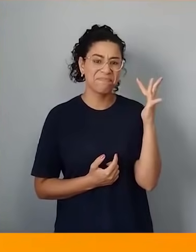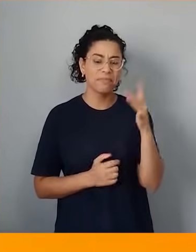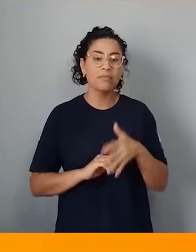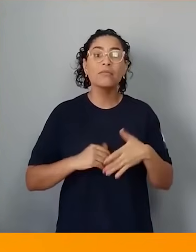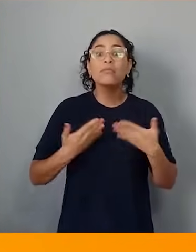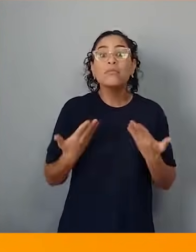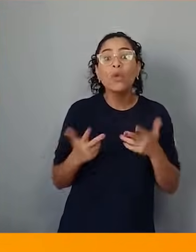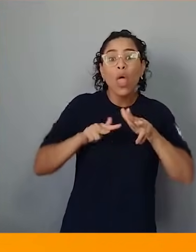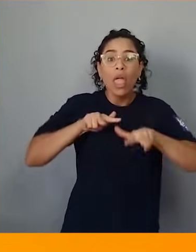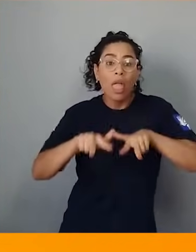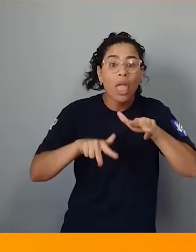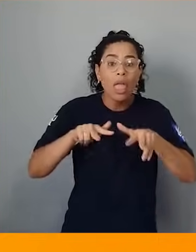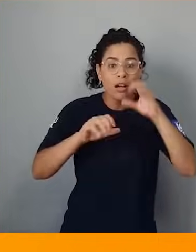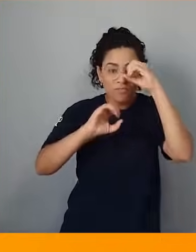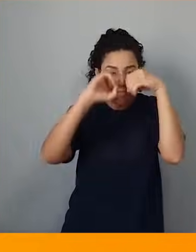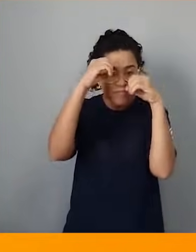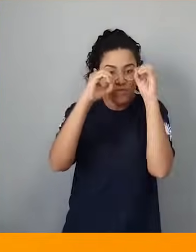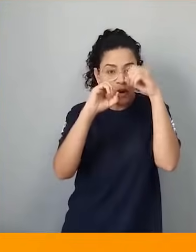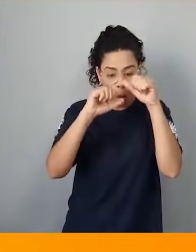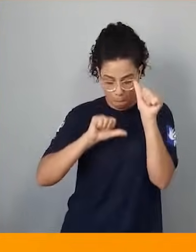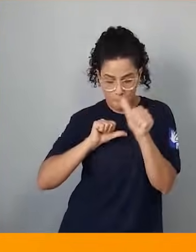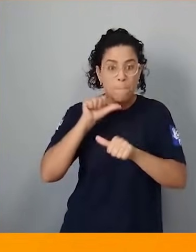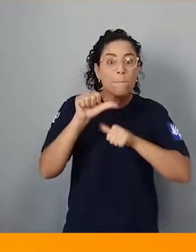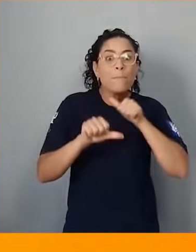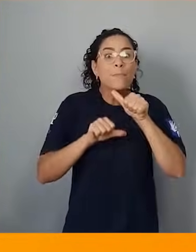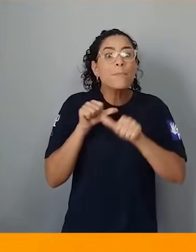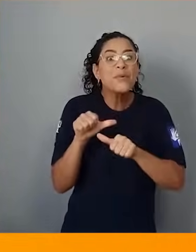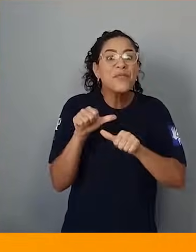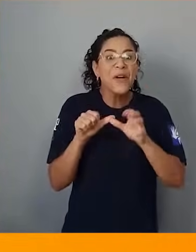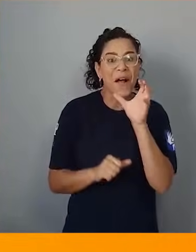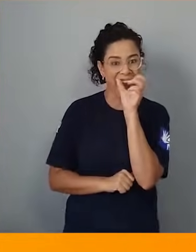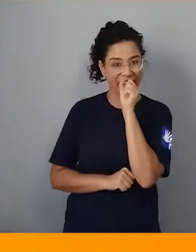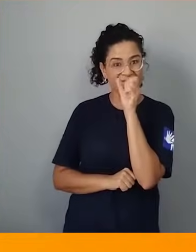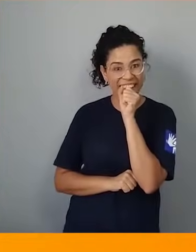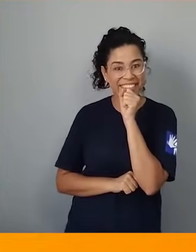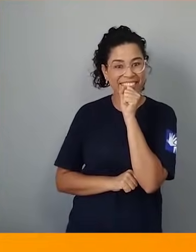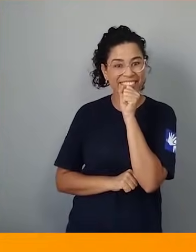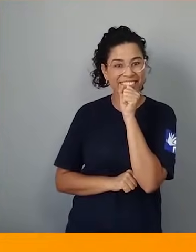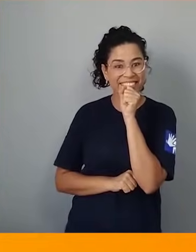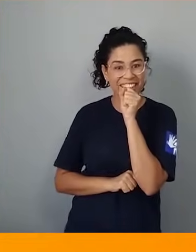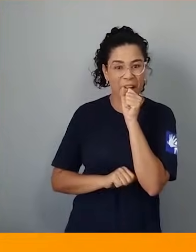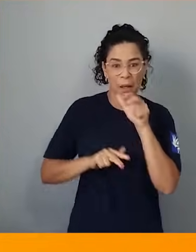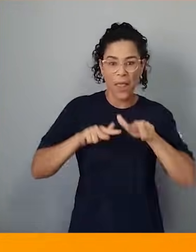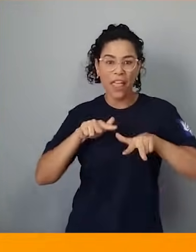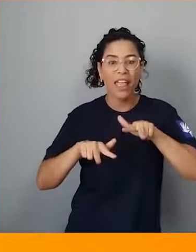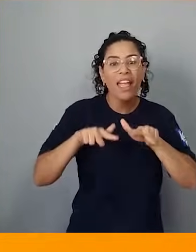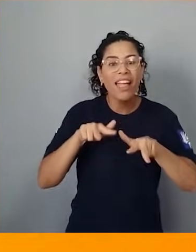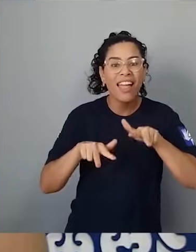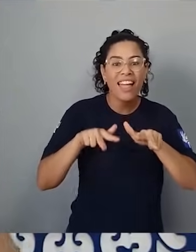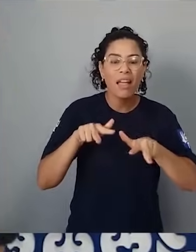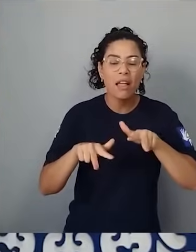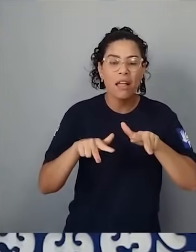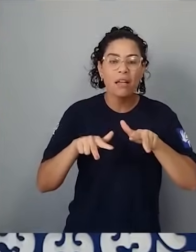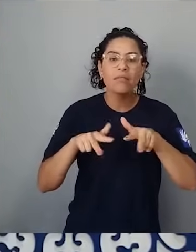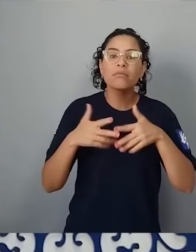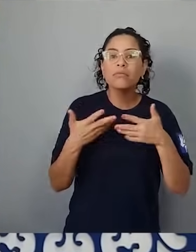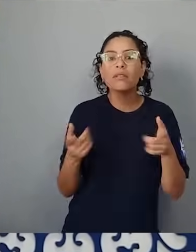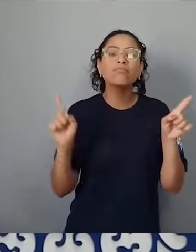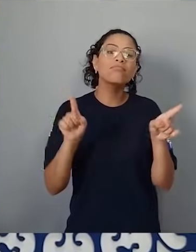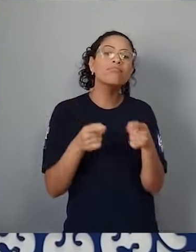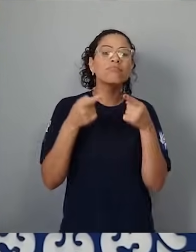bem depressa resolveu mudar de cor. Ficou logo alaranjado, loura, laranja, dourado. E